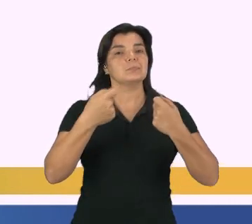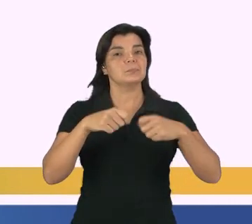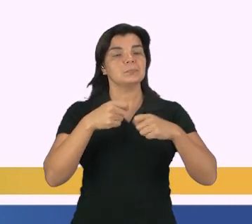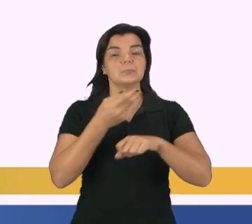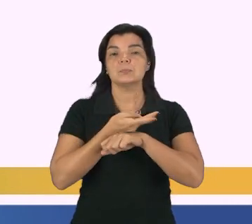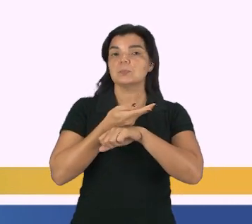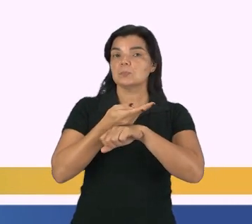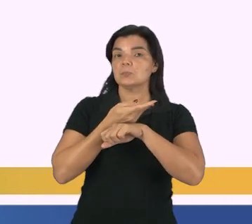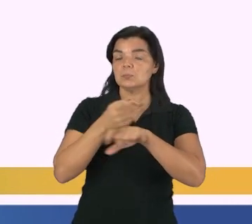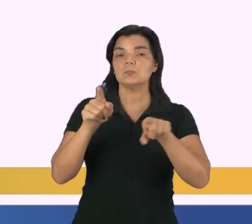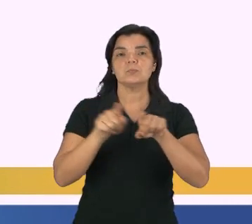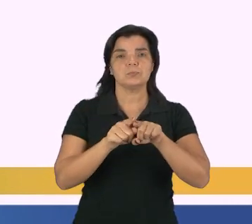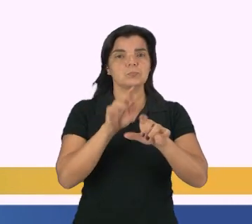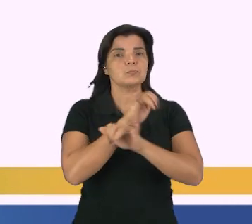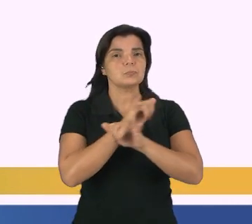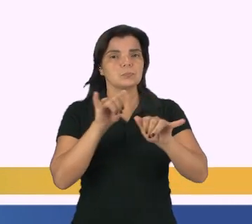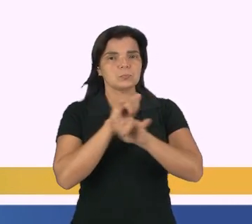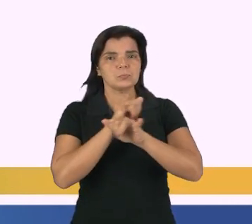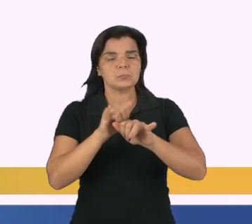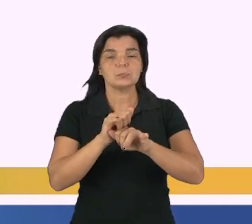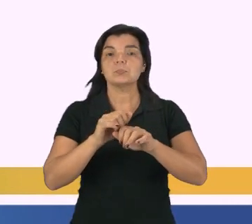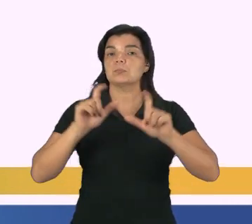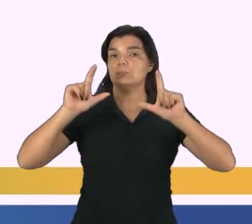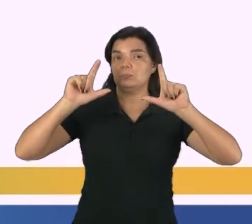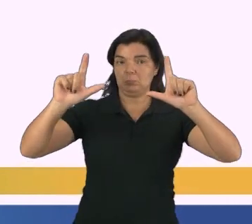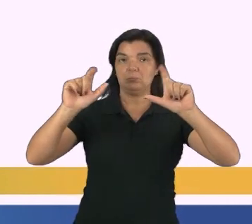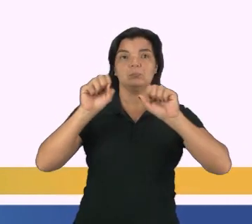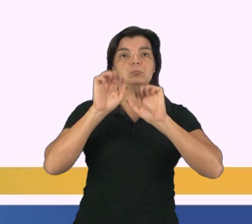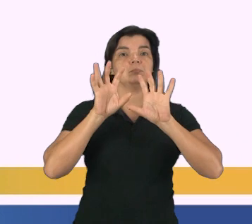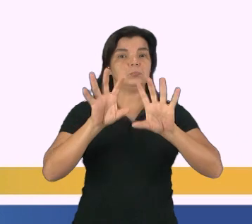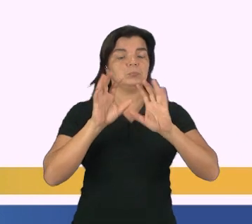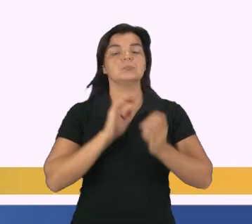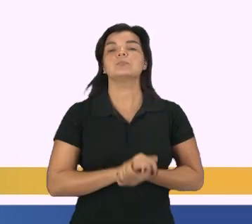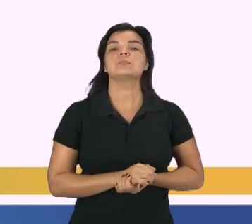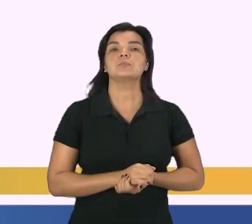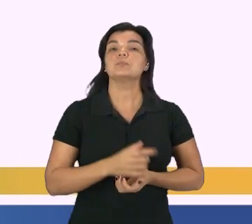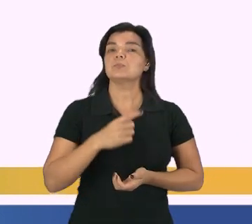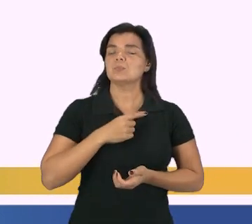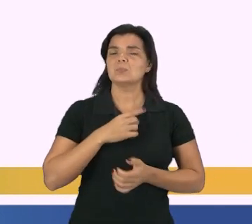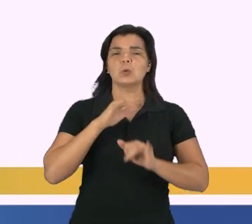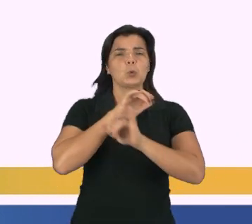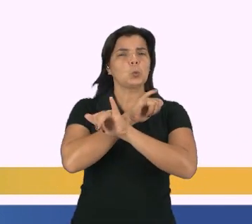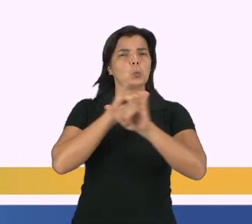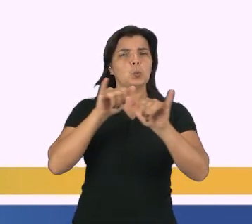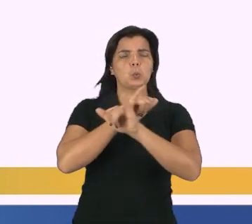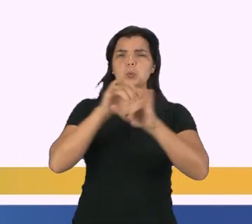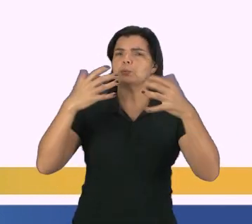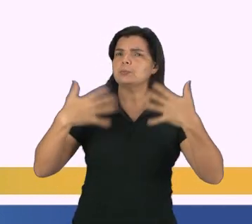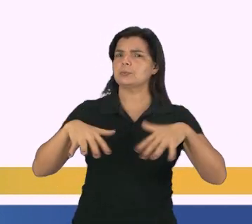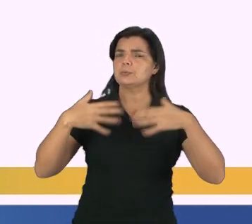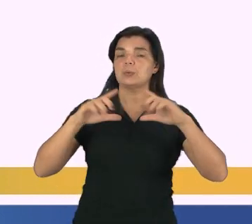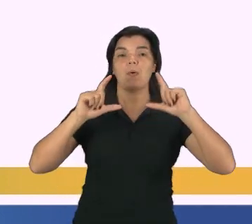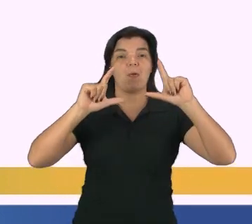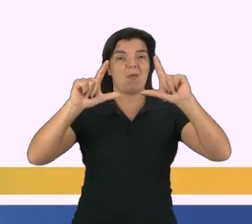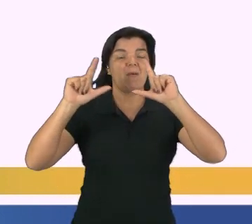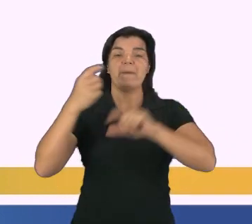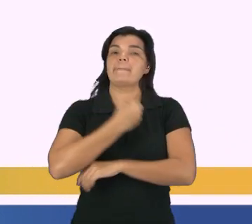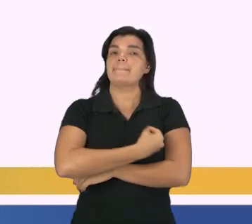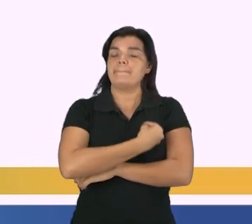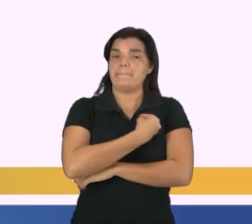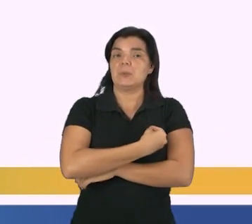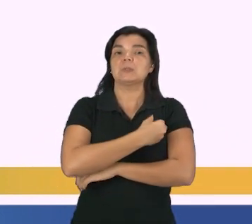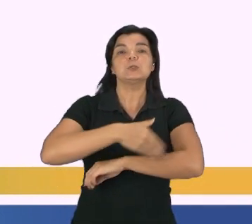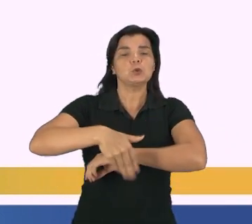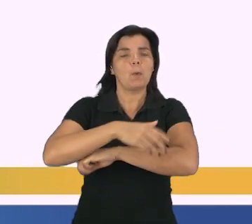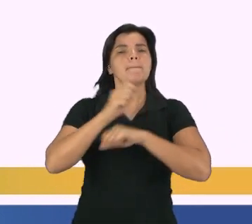precisaram procurar alguma informação em placas assim? O excesso de informações e placas presentes no